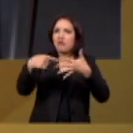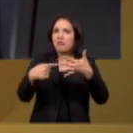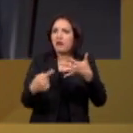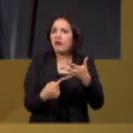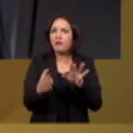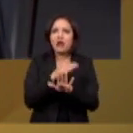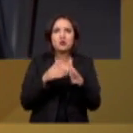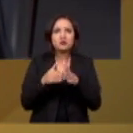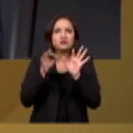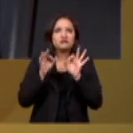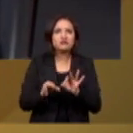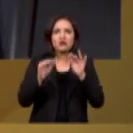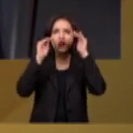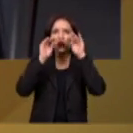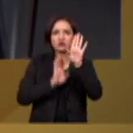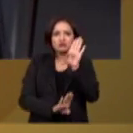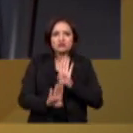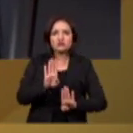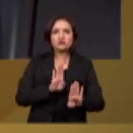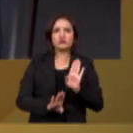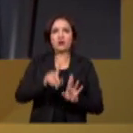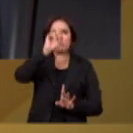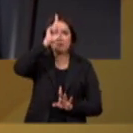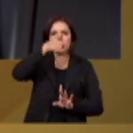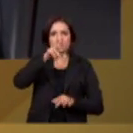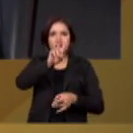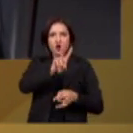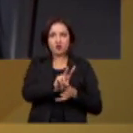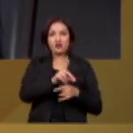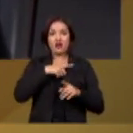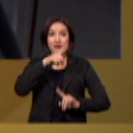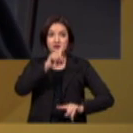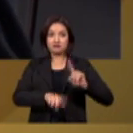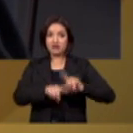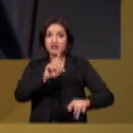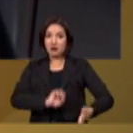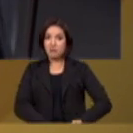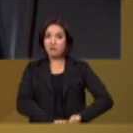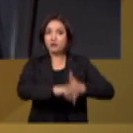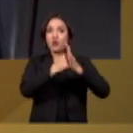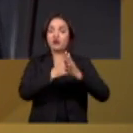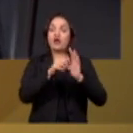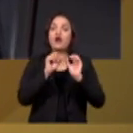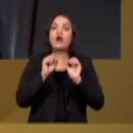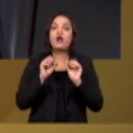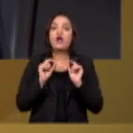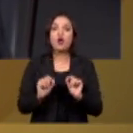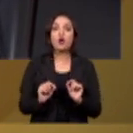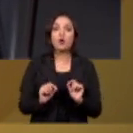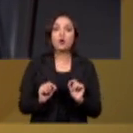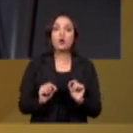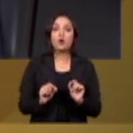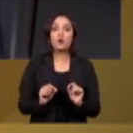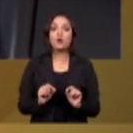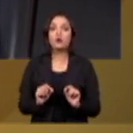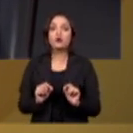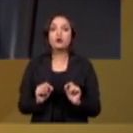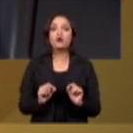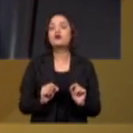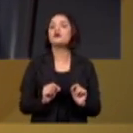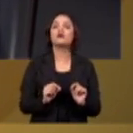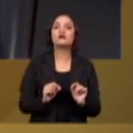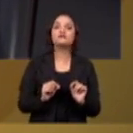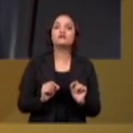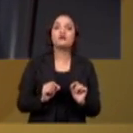potências a ordem cautelar de indisponibilidade de bens e pode ser traduzida na medida mais adequada